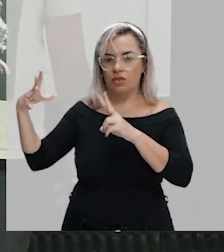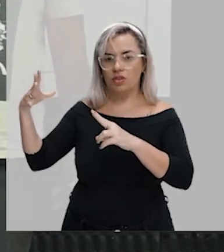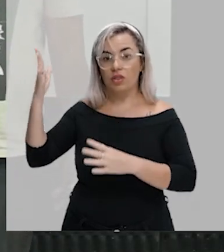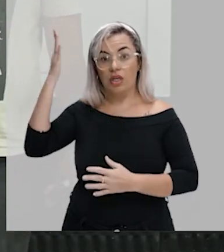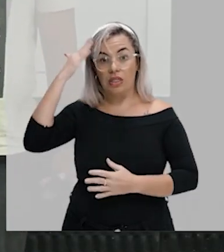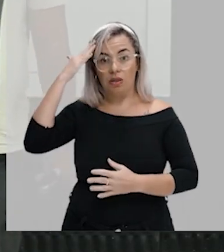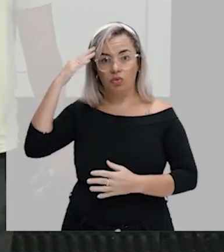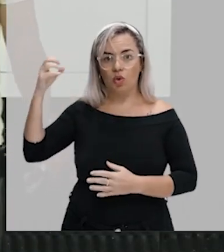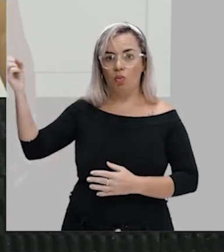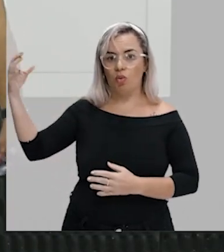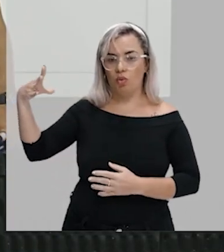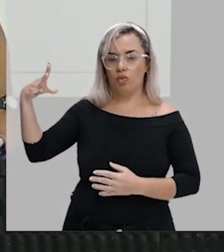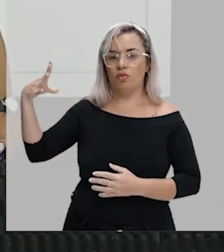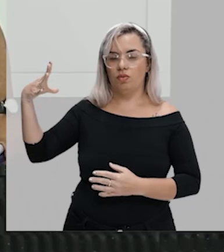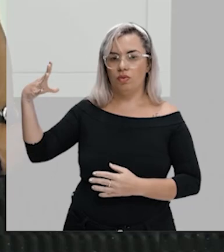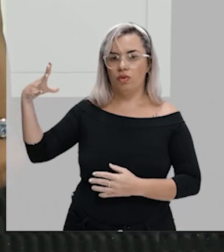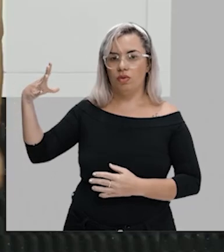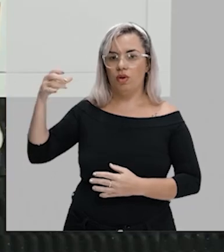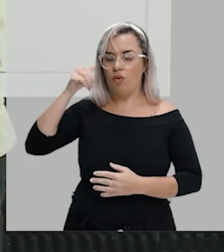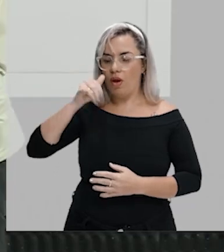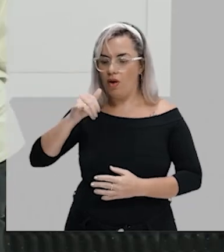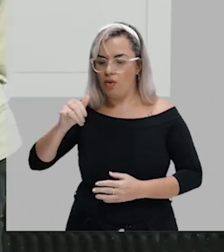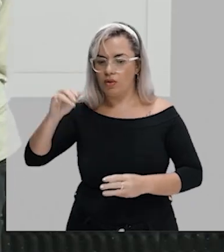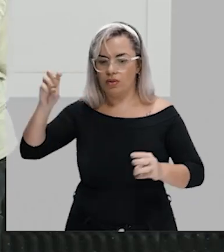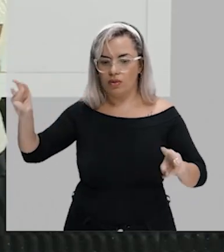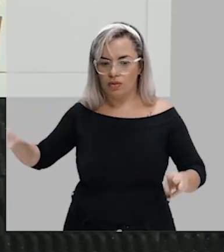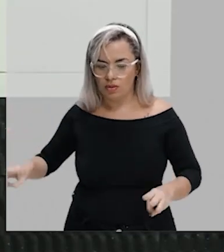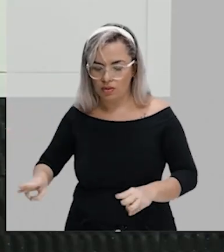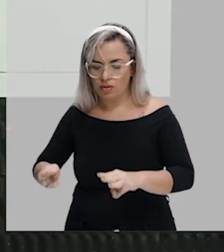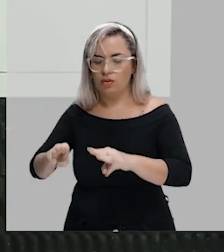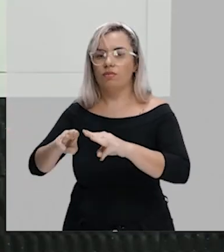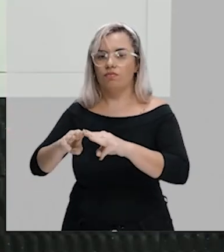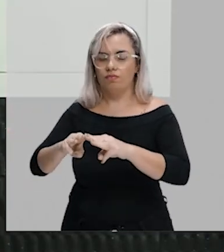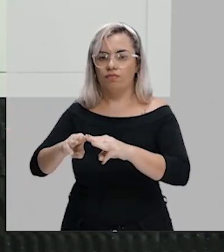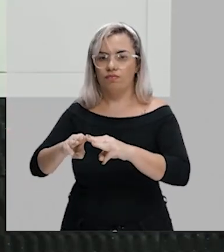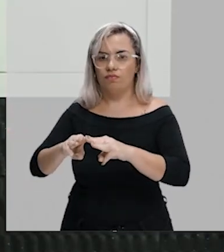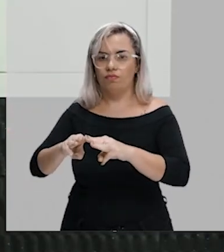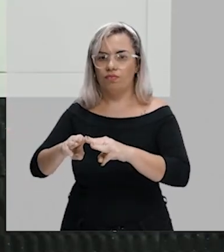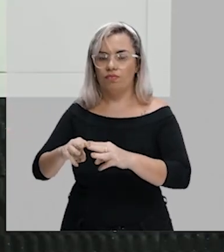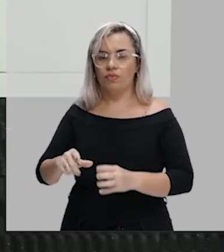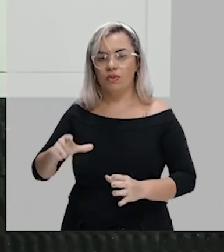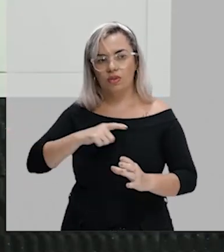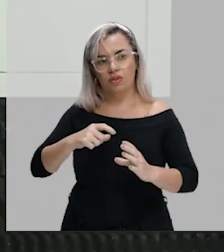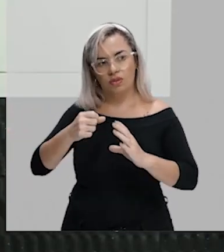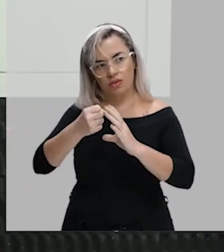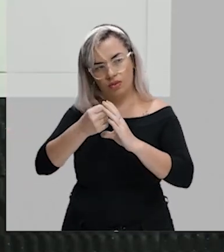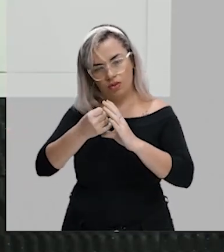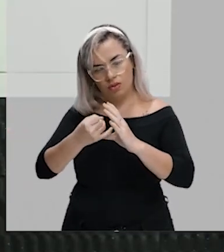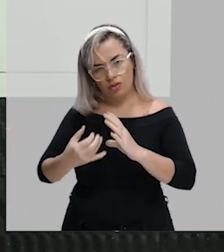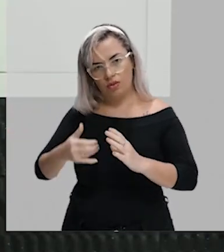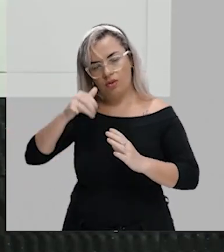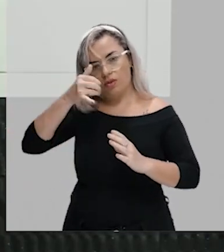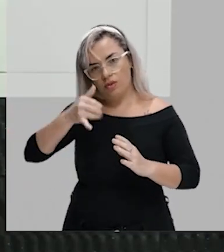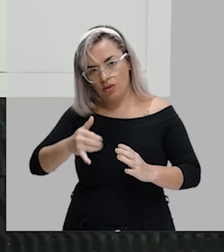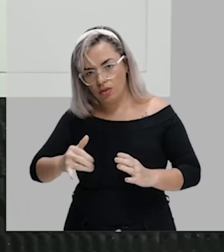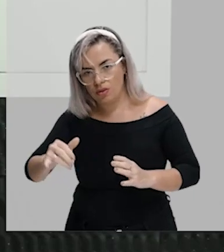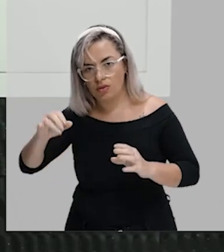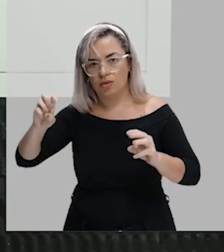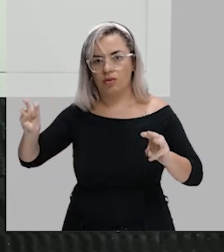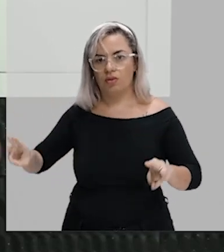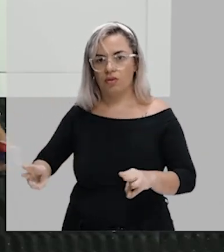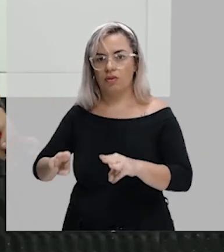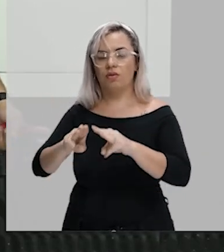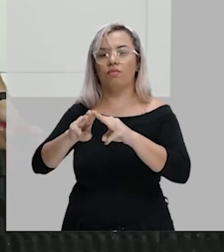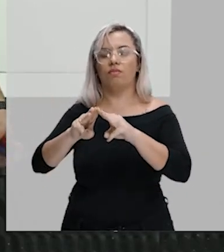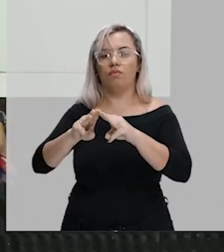luz, okay, ela é uma onda eletromagnética. Ela tem um comportamento ondulatório, certo? De onda eletromagnética, ou